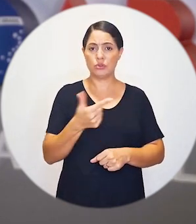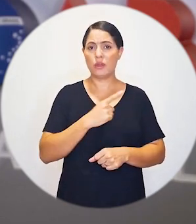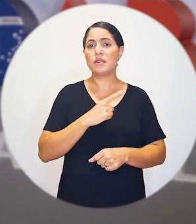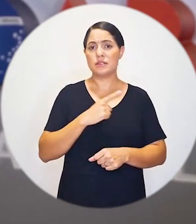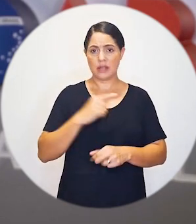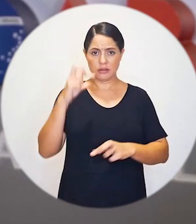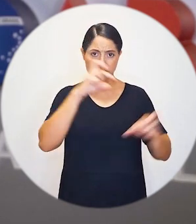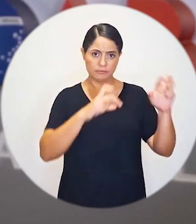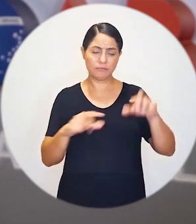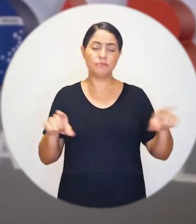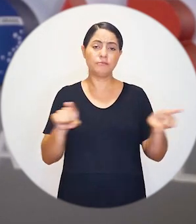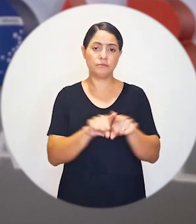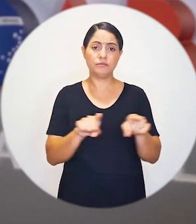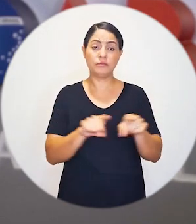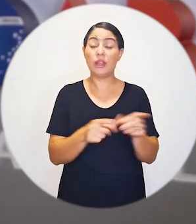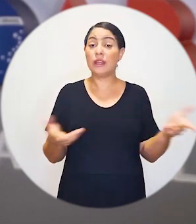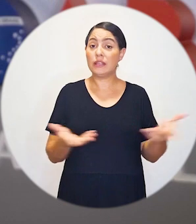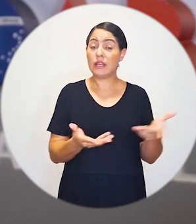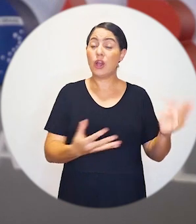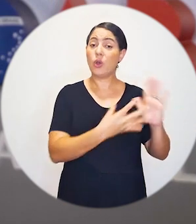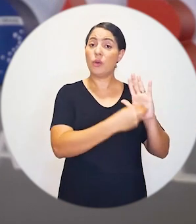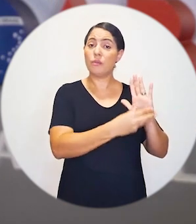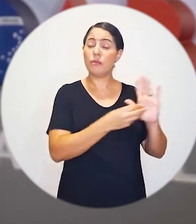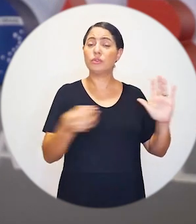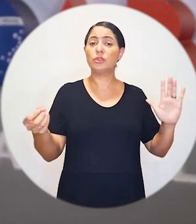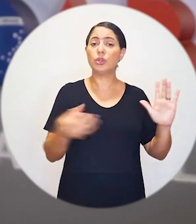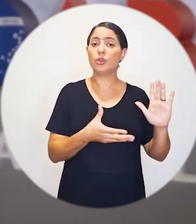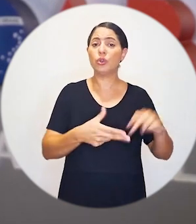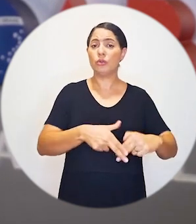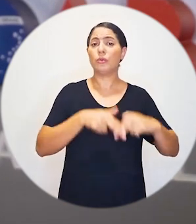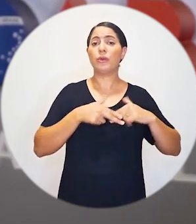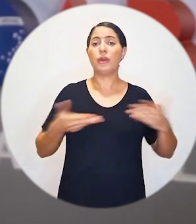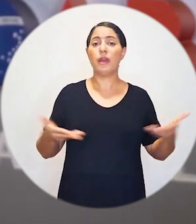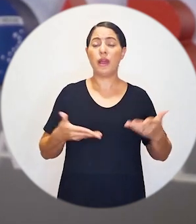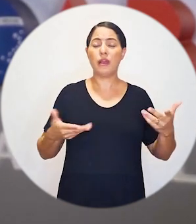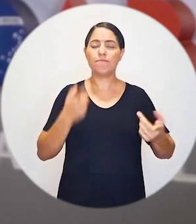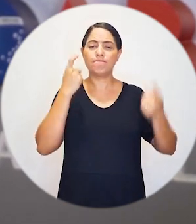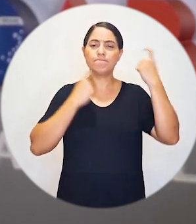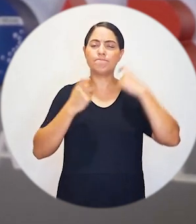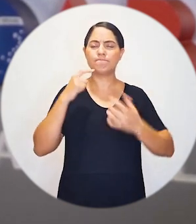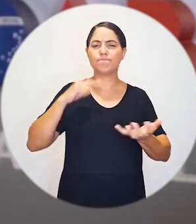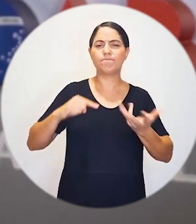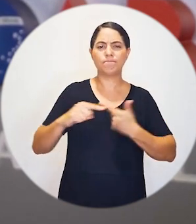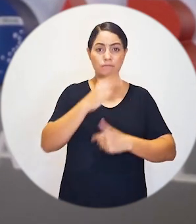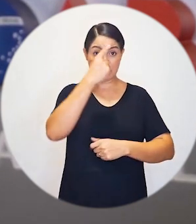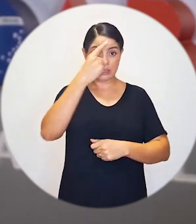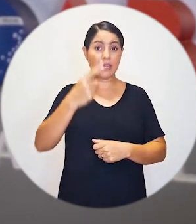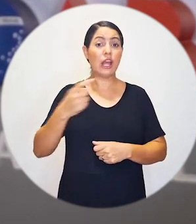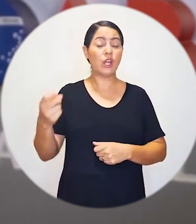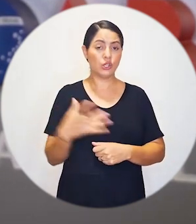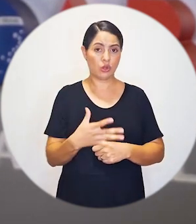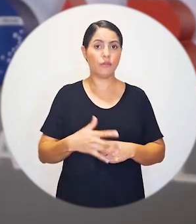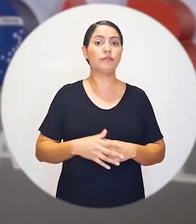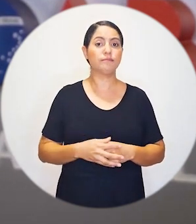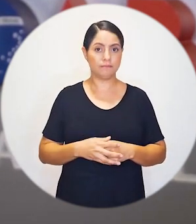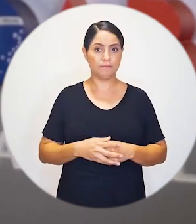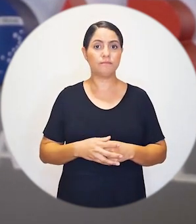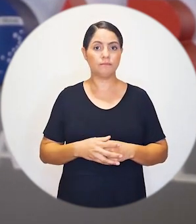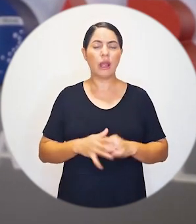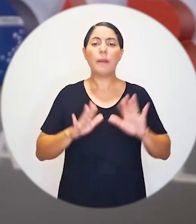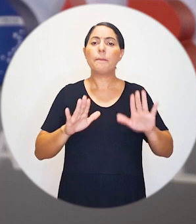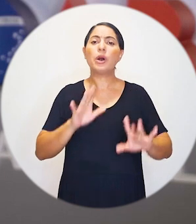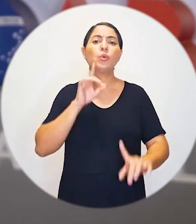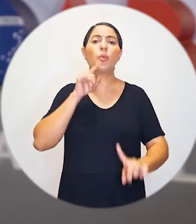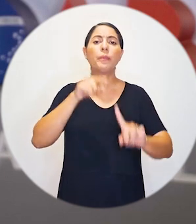observatório e que agora surge com uma nova roupagem e com preocupações inovadas. Ele traz no seu cerne, como